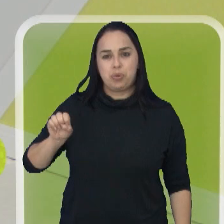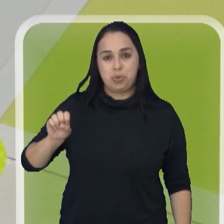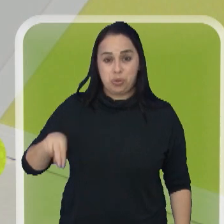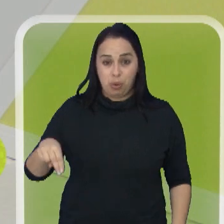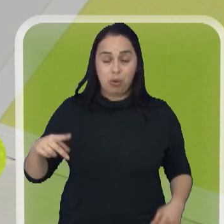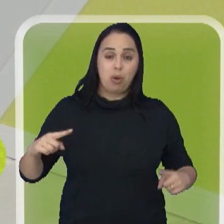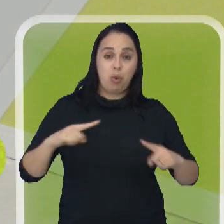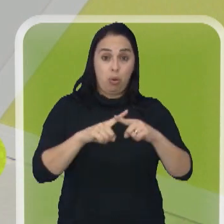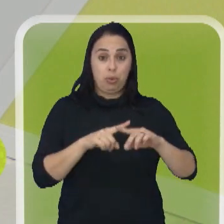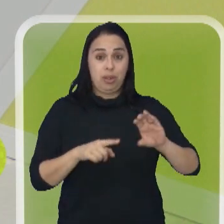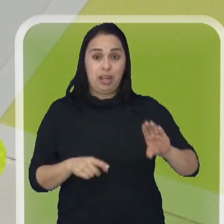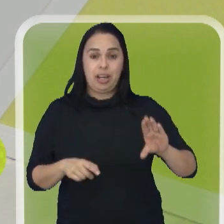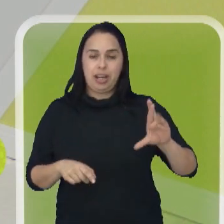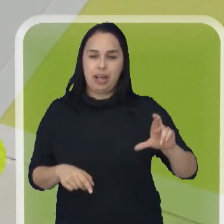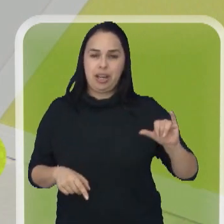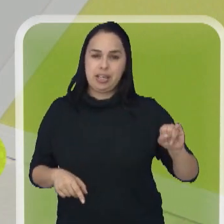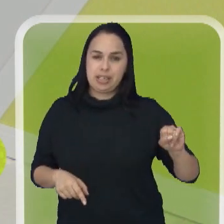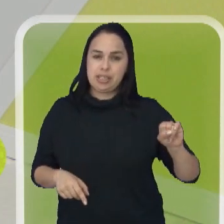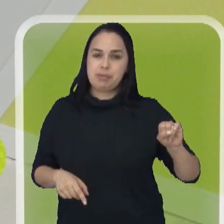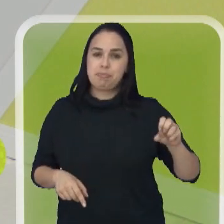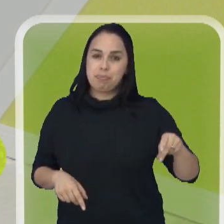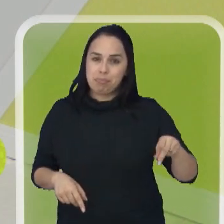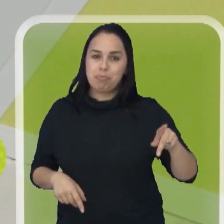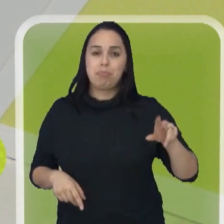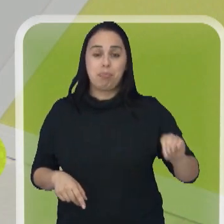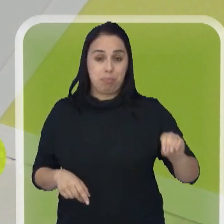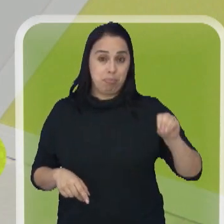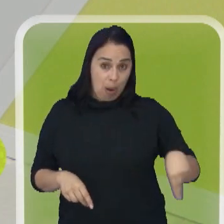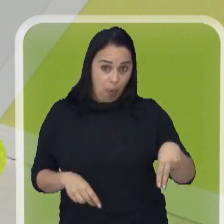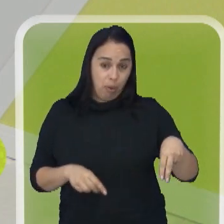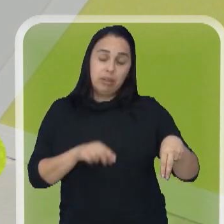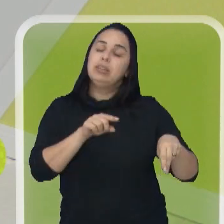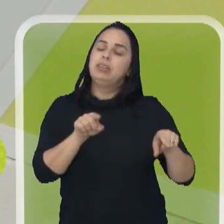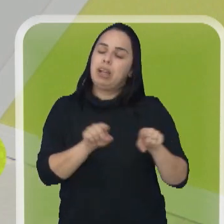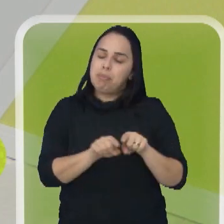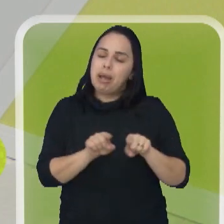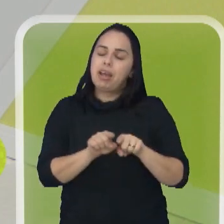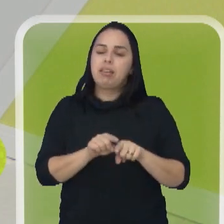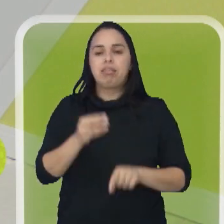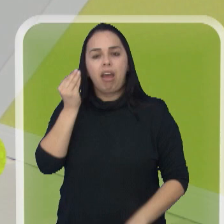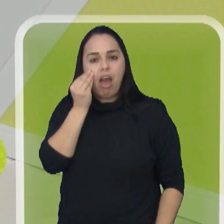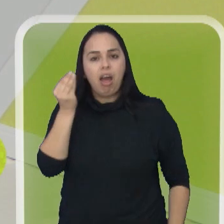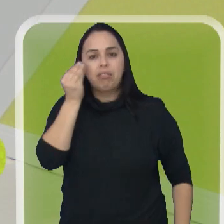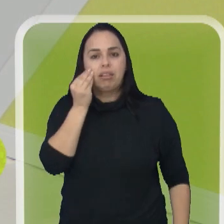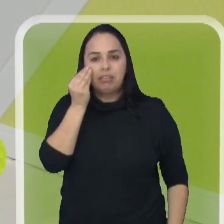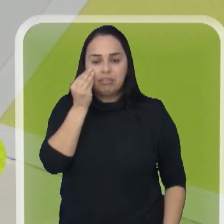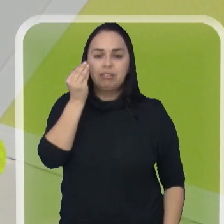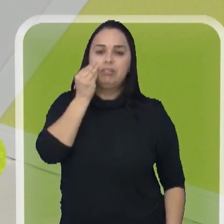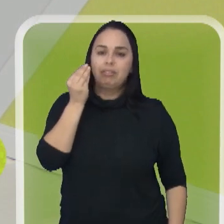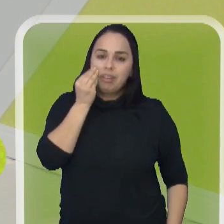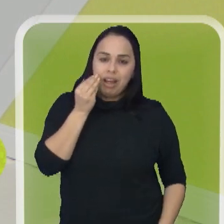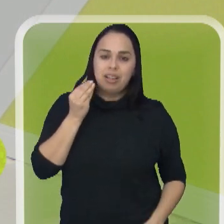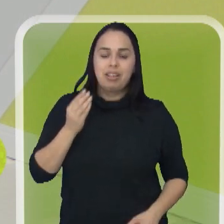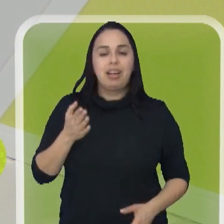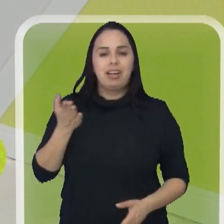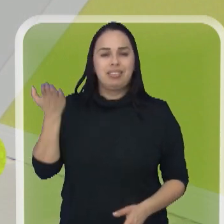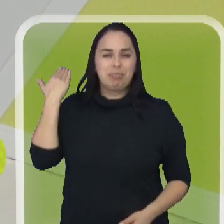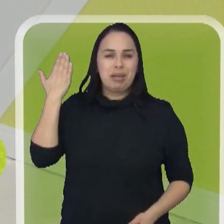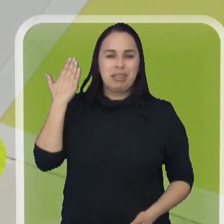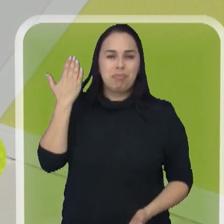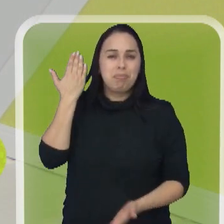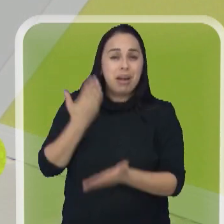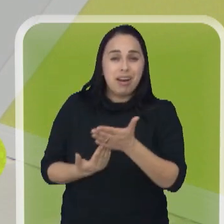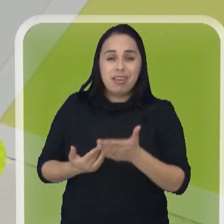As Candangas também buscam a reabilitação, só que a derrota delas foi bem pior. Elas perderam fora de casa